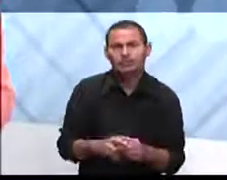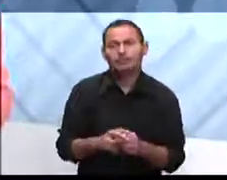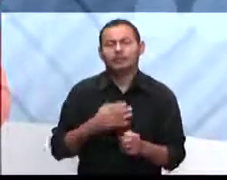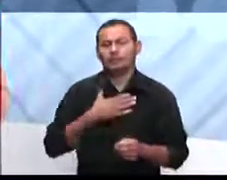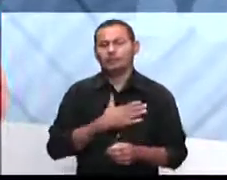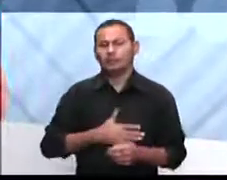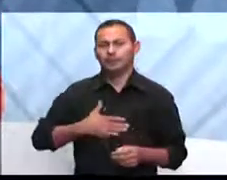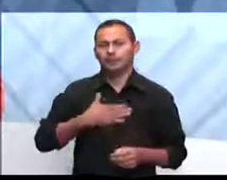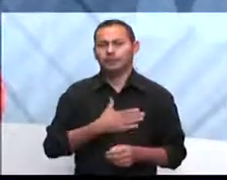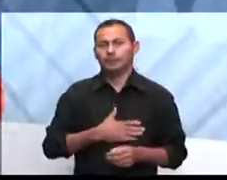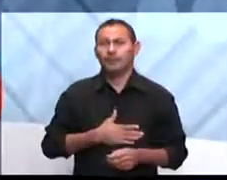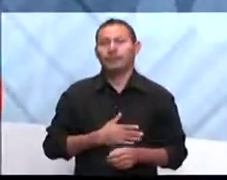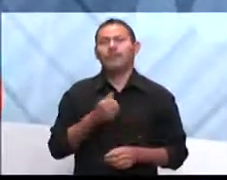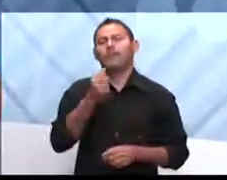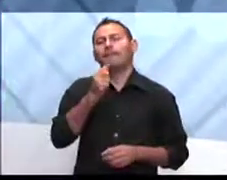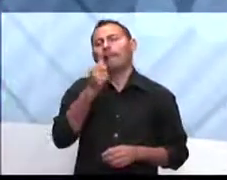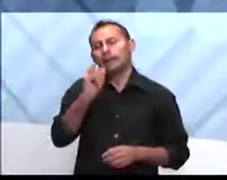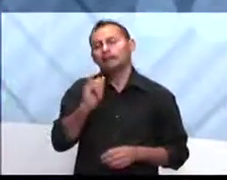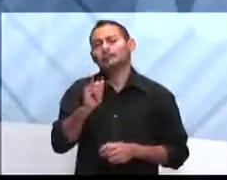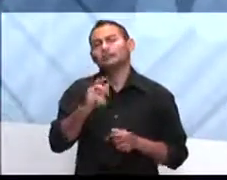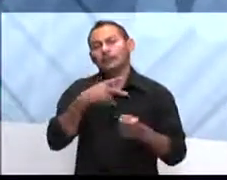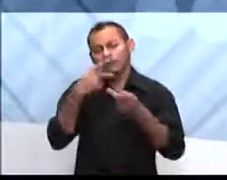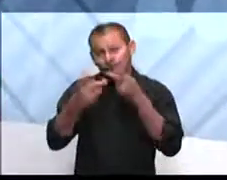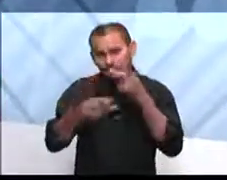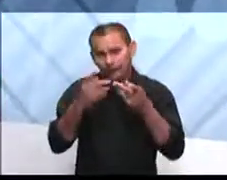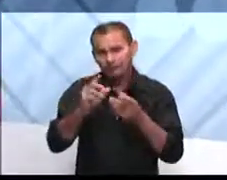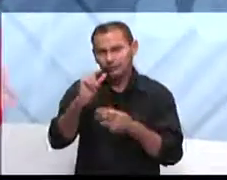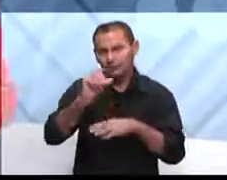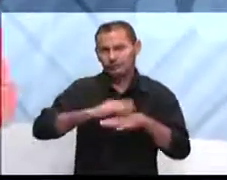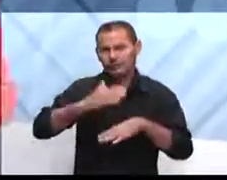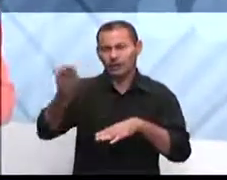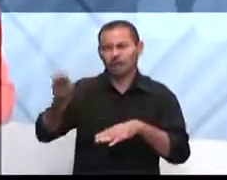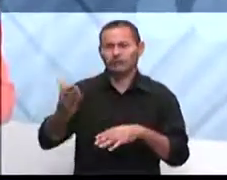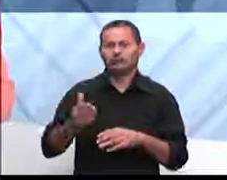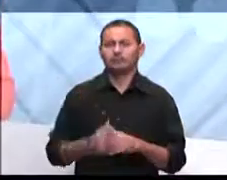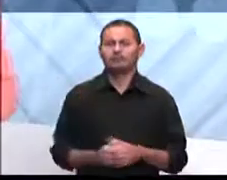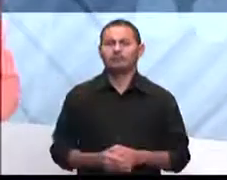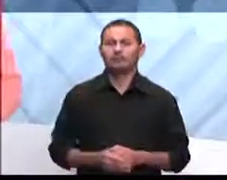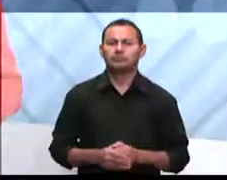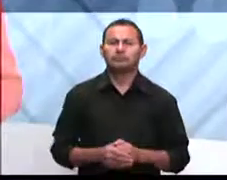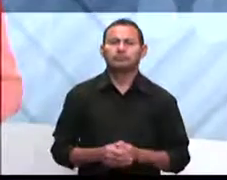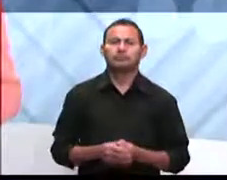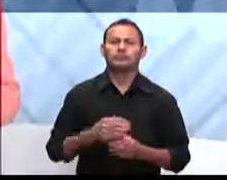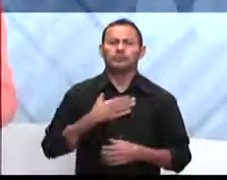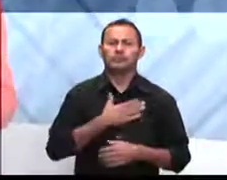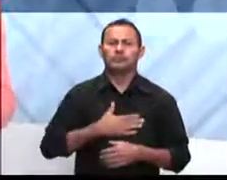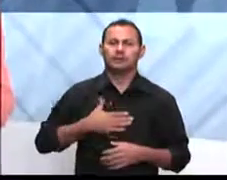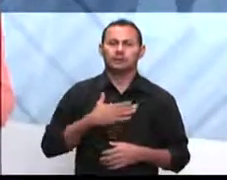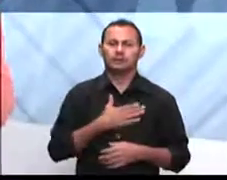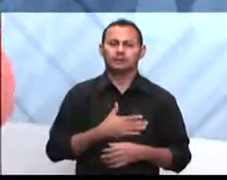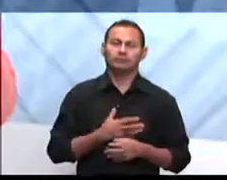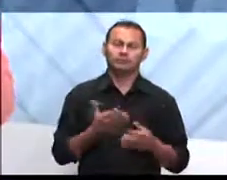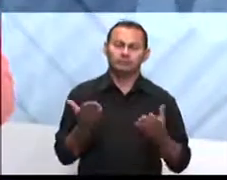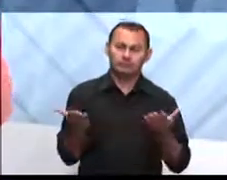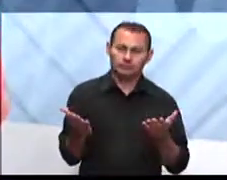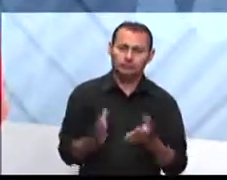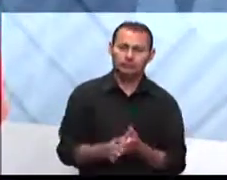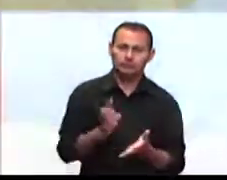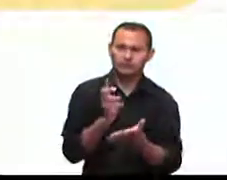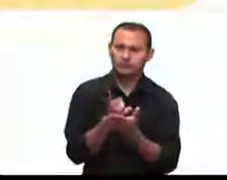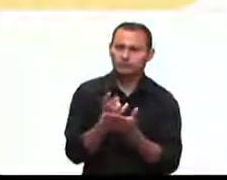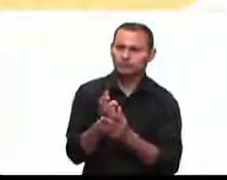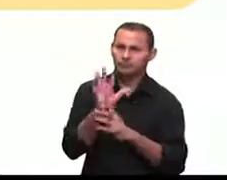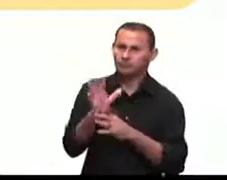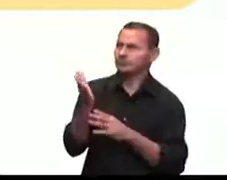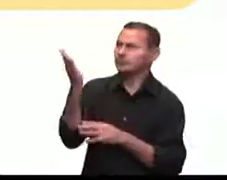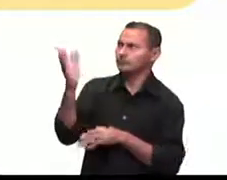da satisfação. E aí, então, vamos falar um pouco mais a respeito de satisfação. Então, seguindo ali